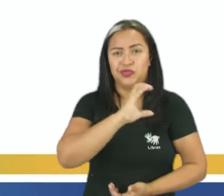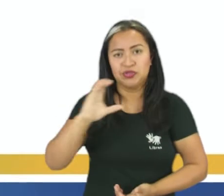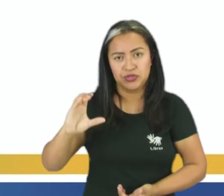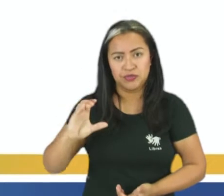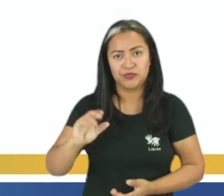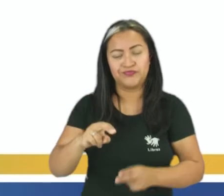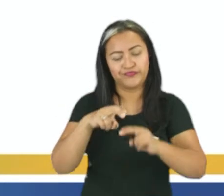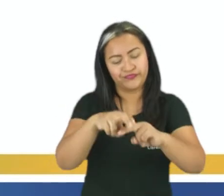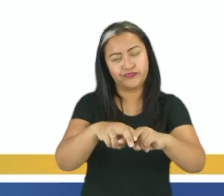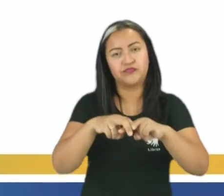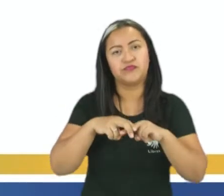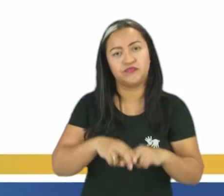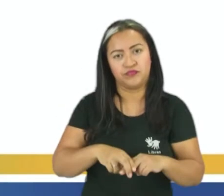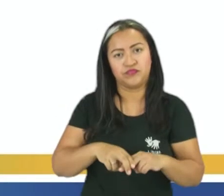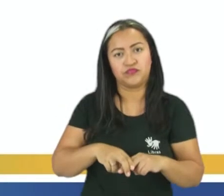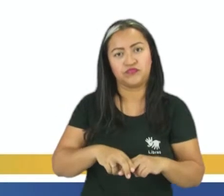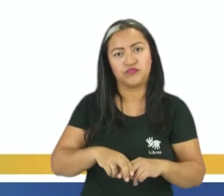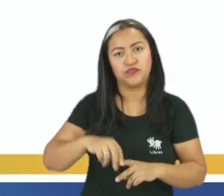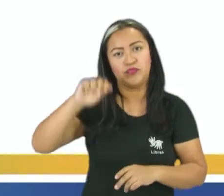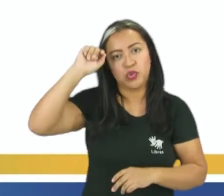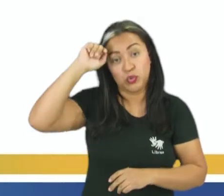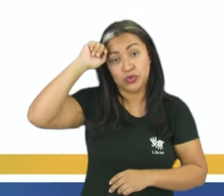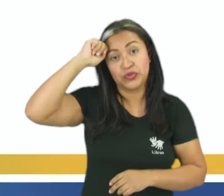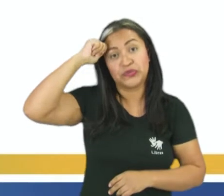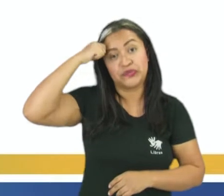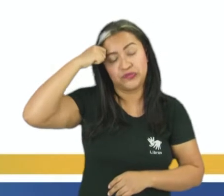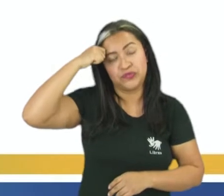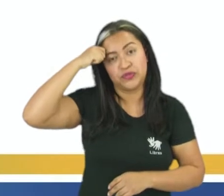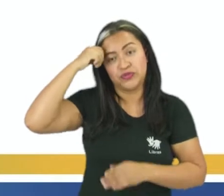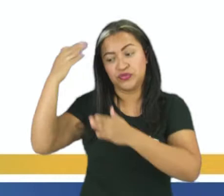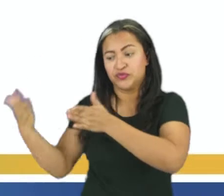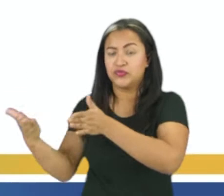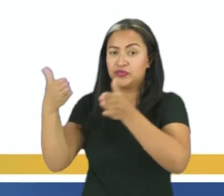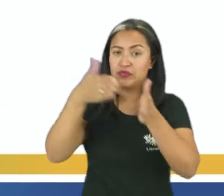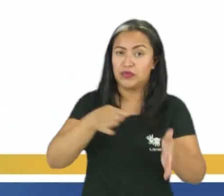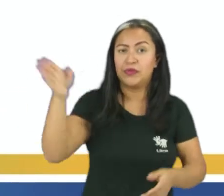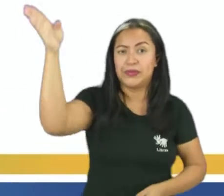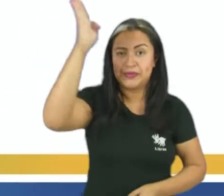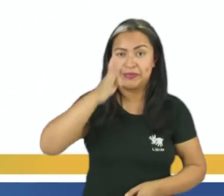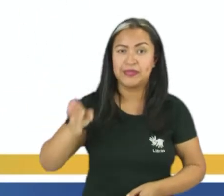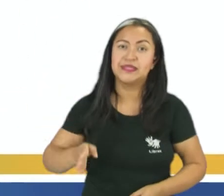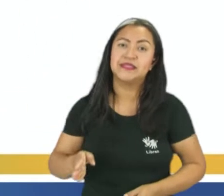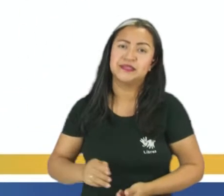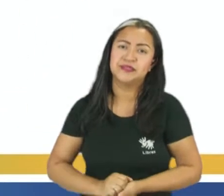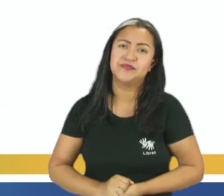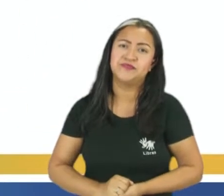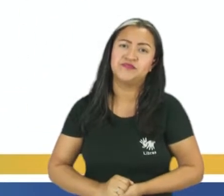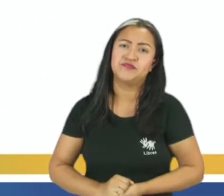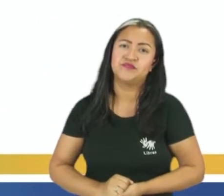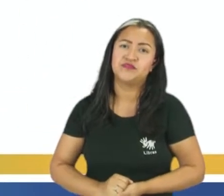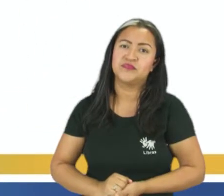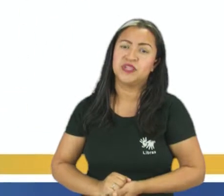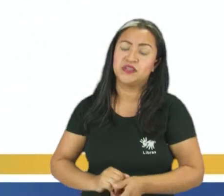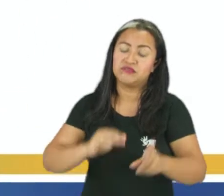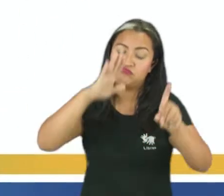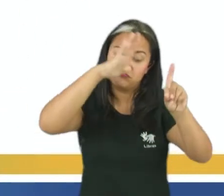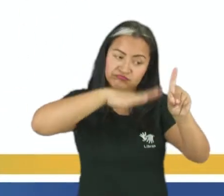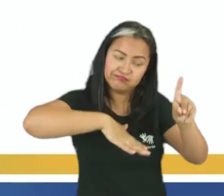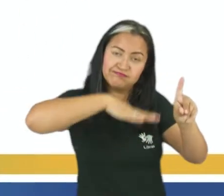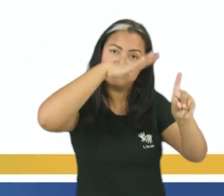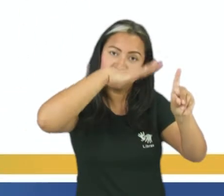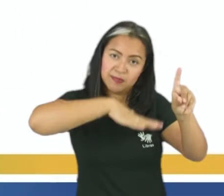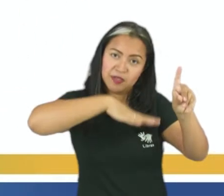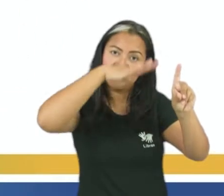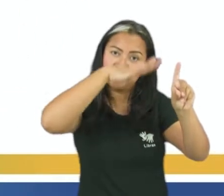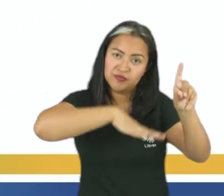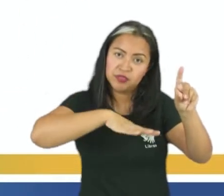aí, por isso, né, os africanos, né, que chegaram no Brasil, eles cultuavam, então, essas divindades de